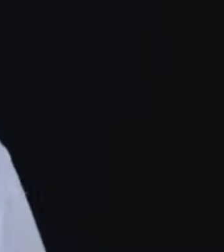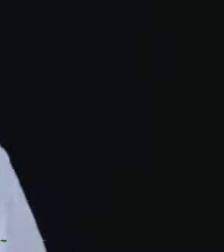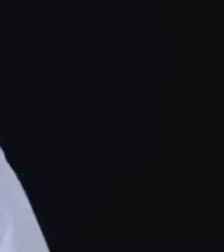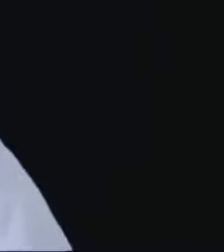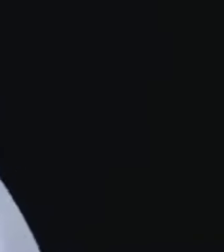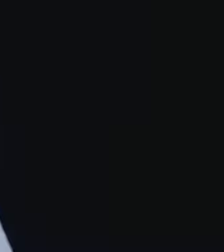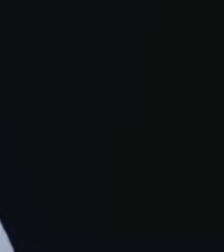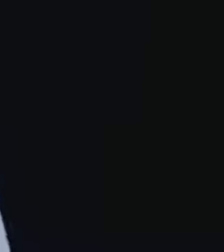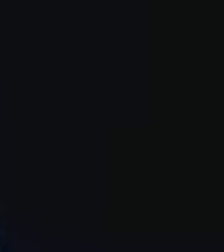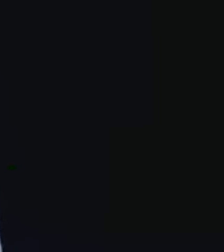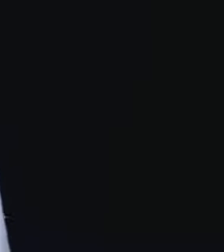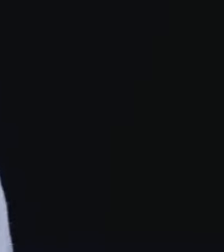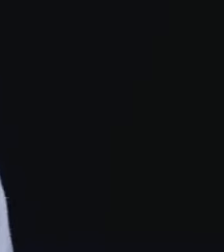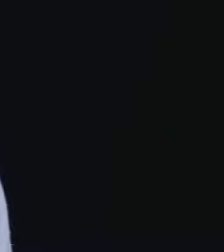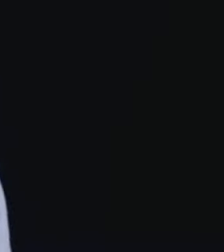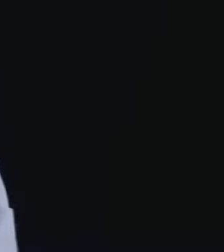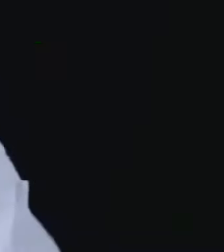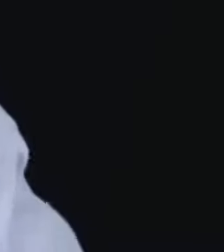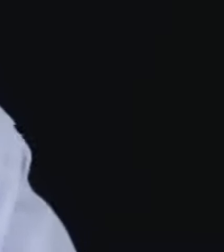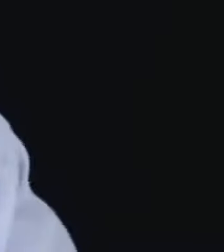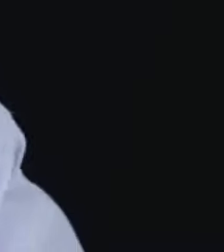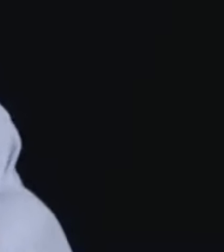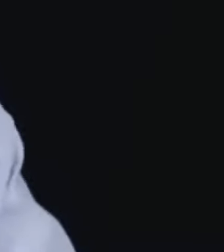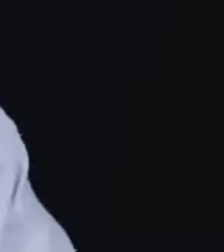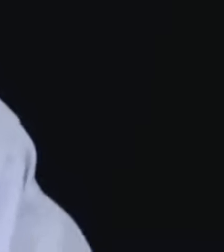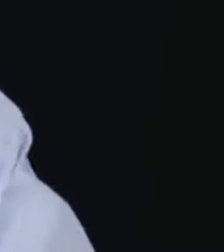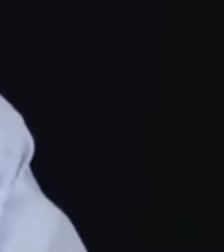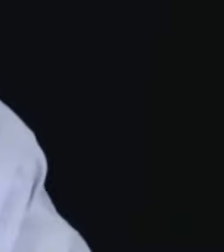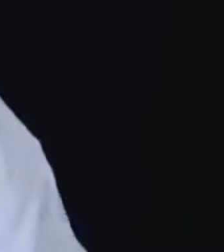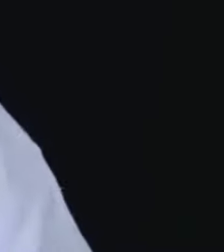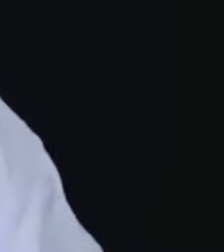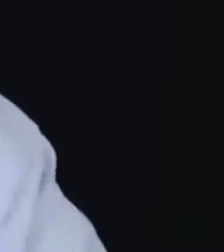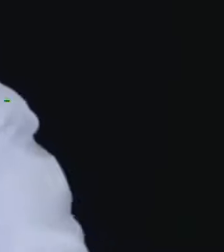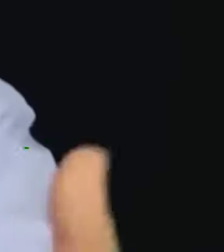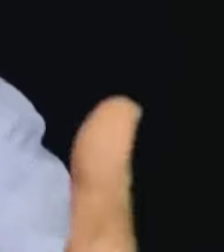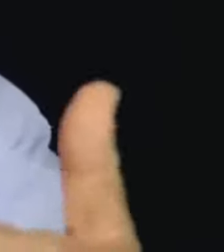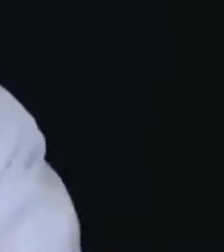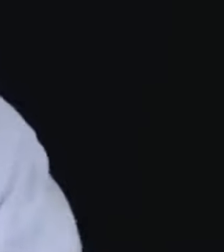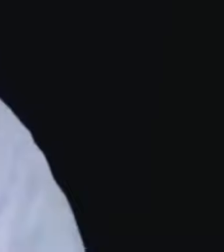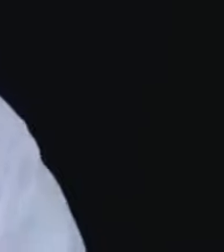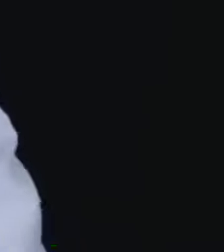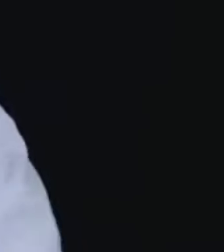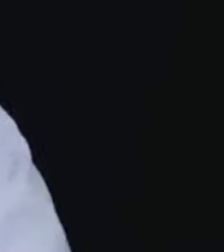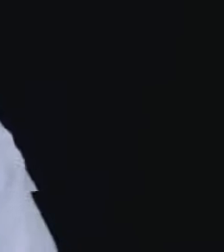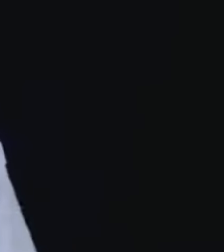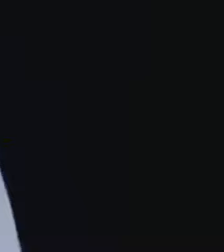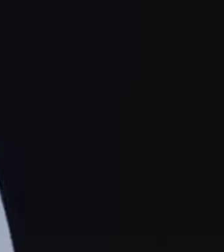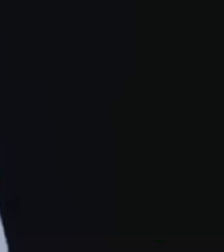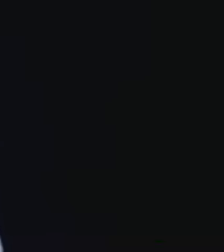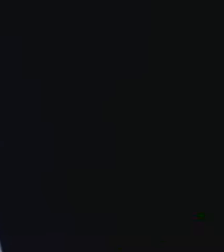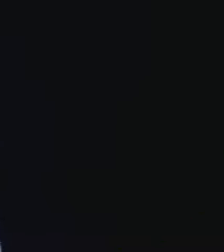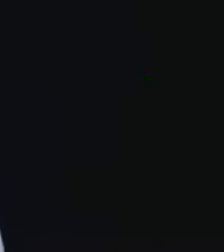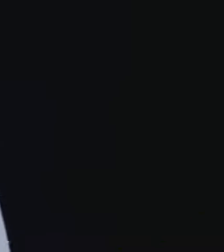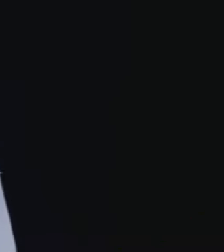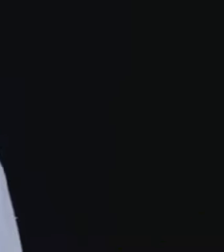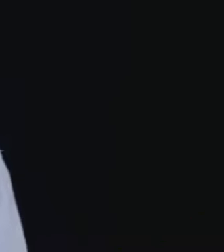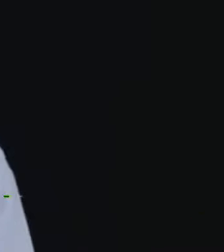pertencessem e não ao povo brasileiro, único legítimo soberano num verdadeiro regime